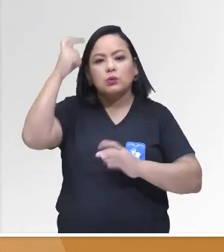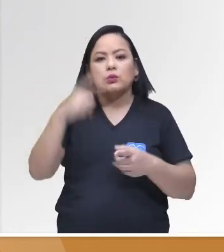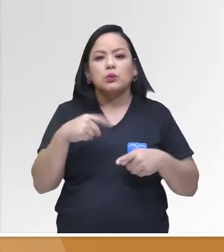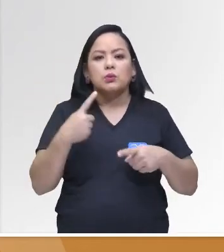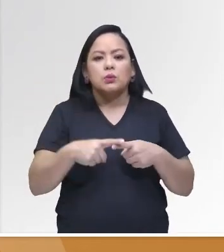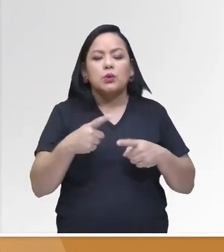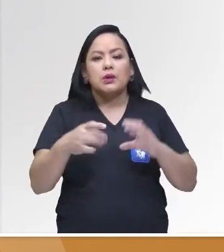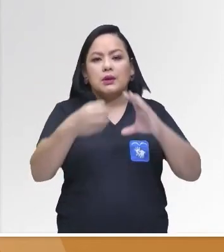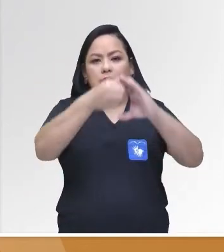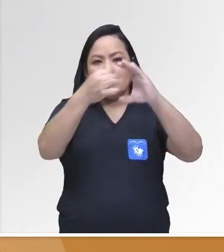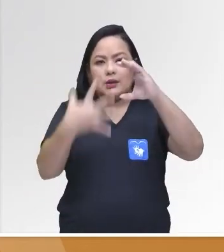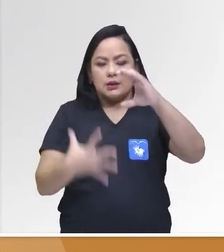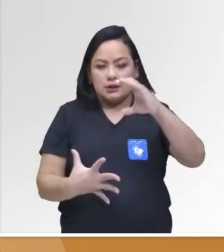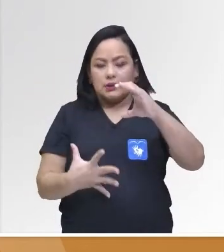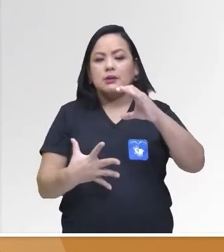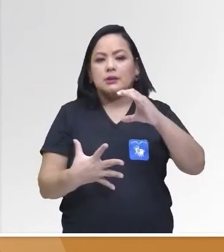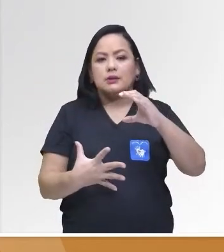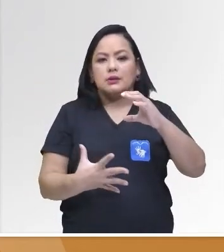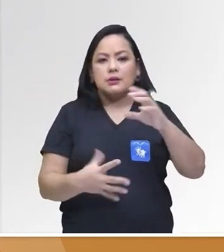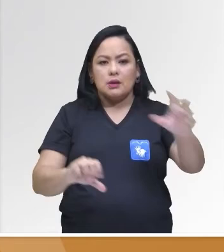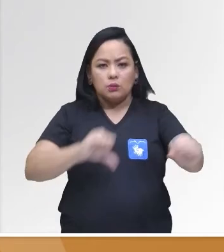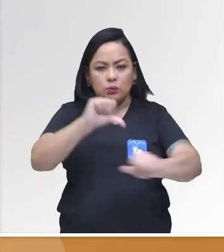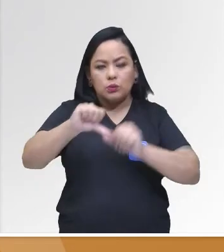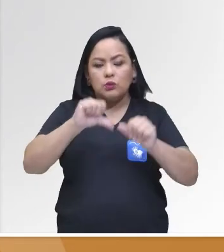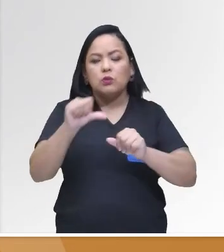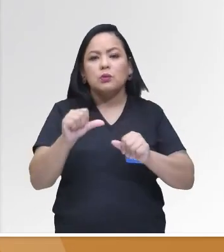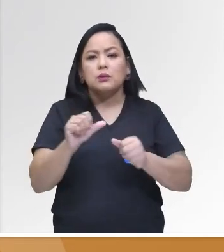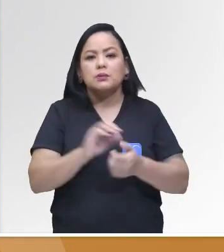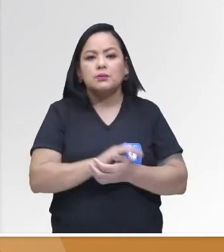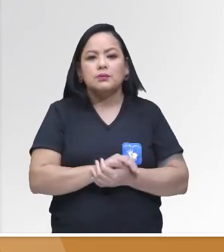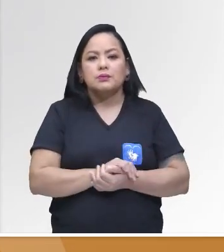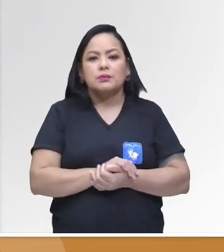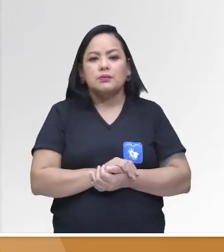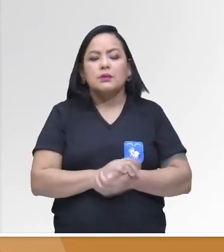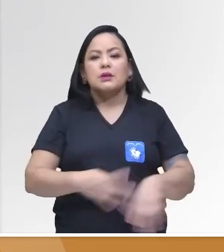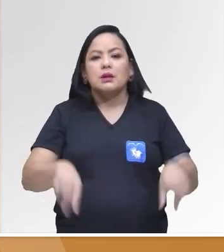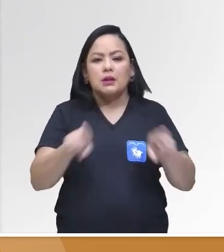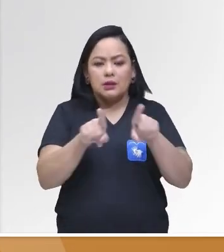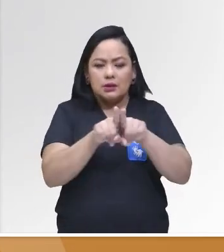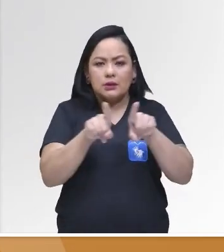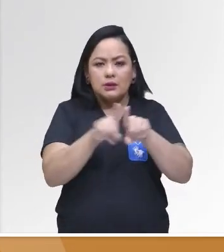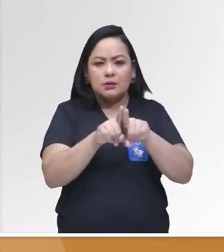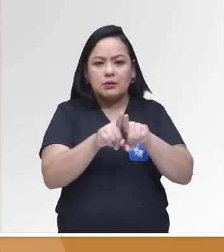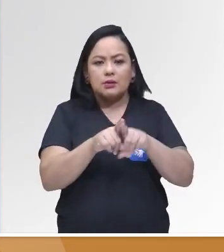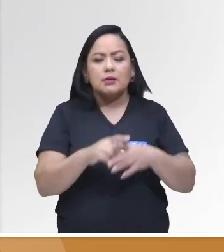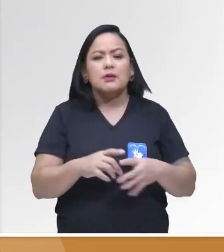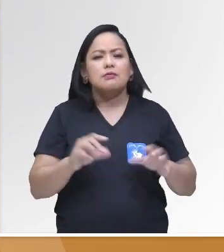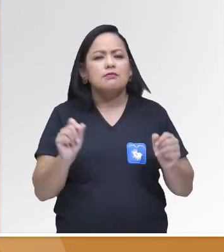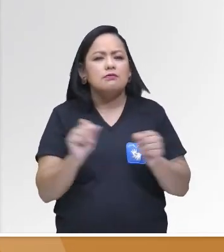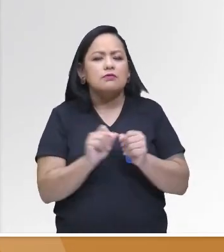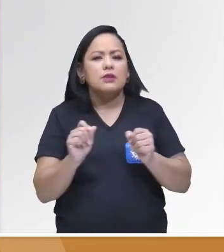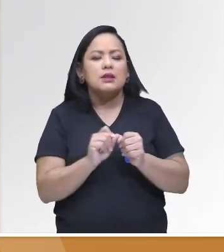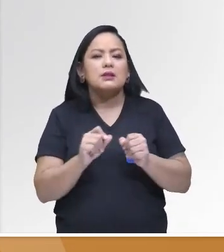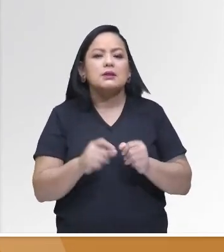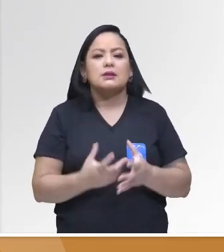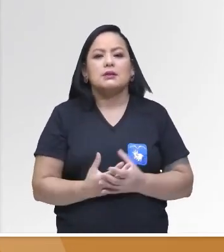sua característica de transformação, ela também promoverá